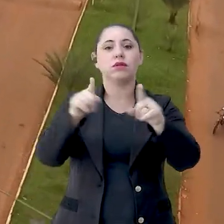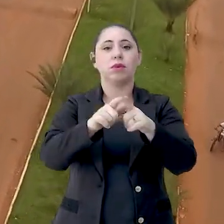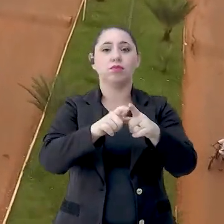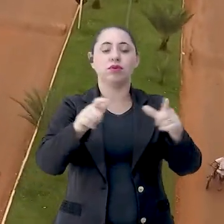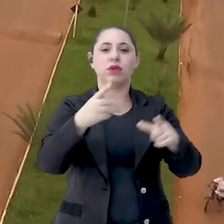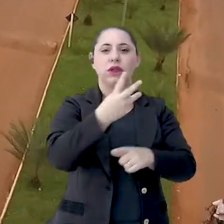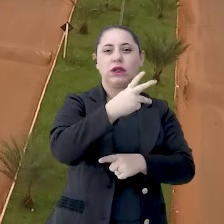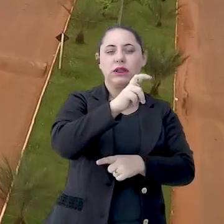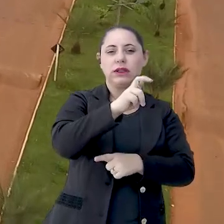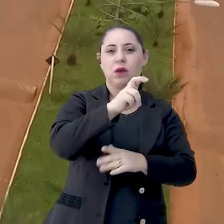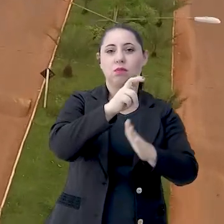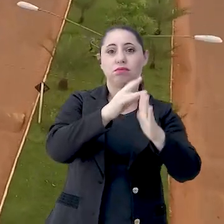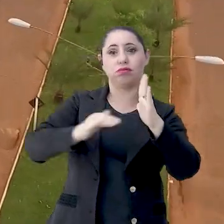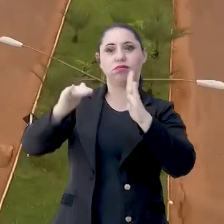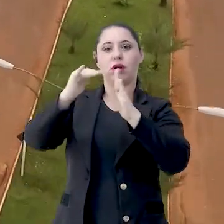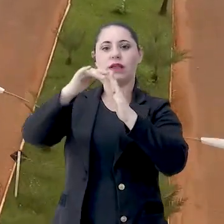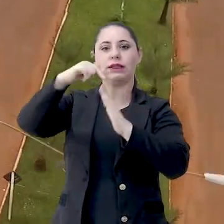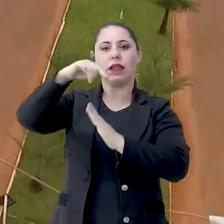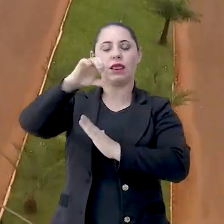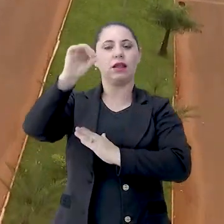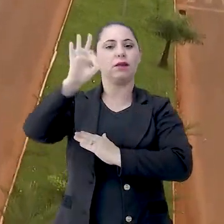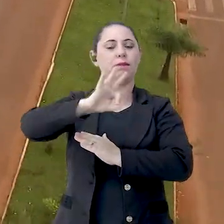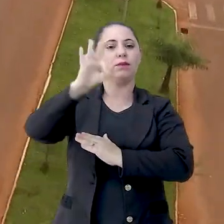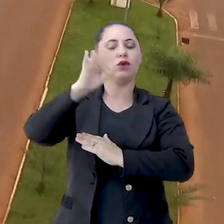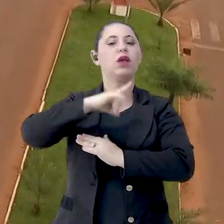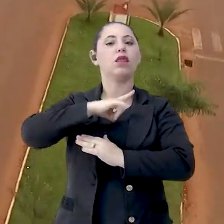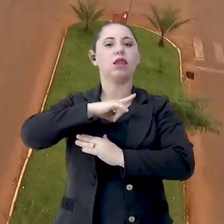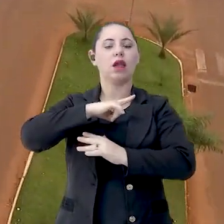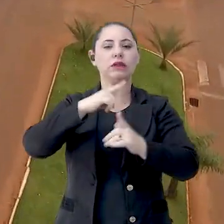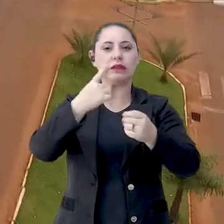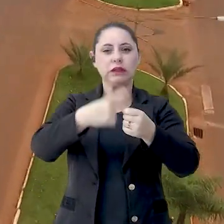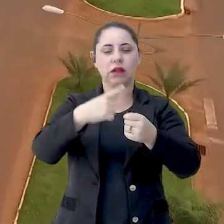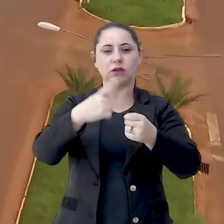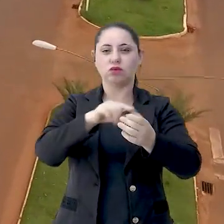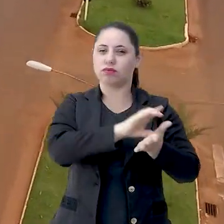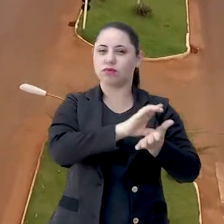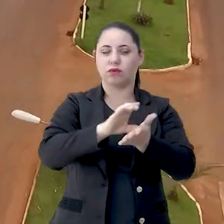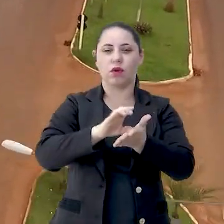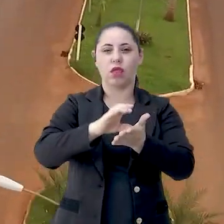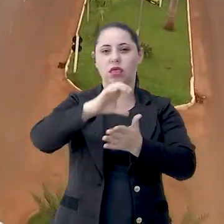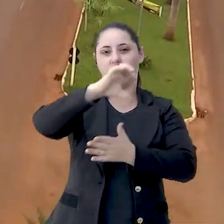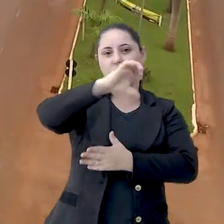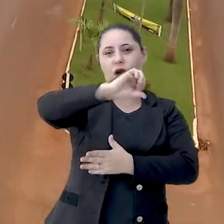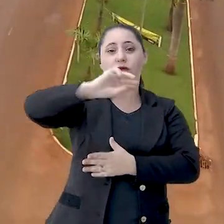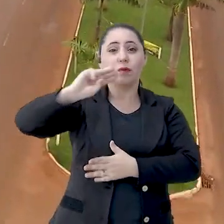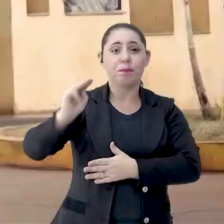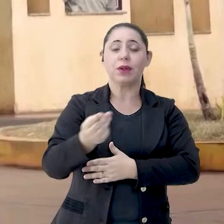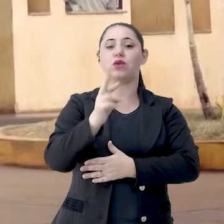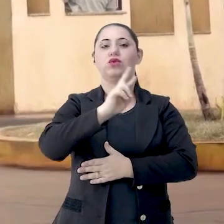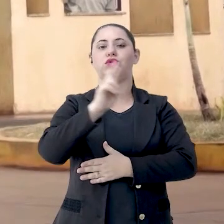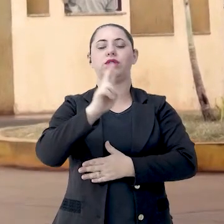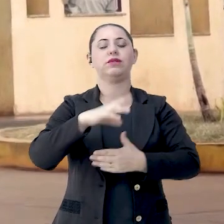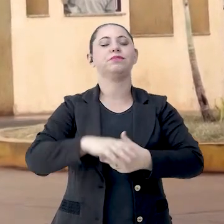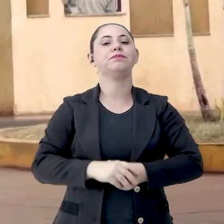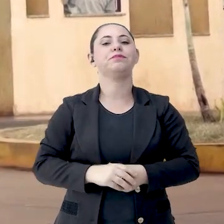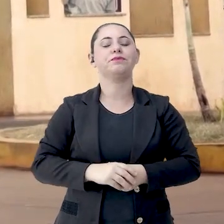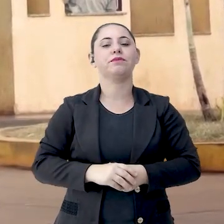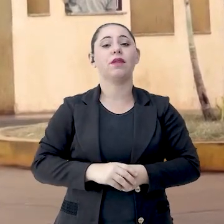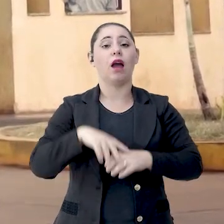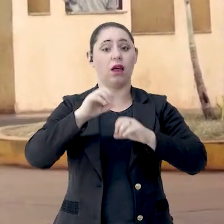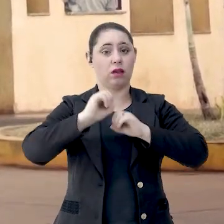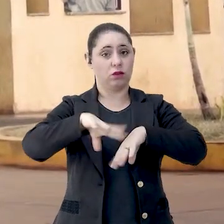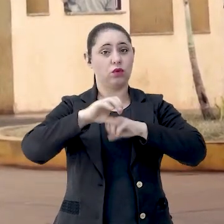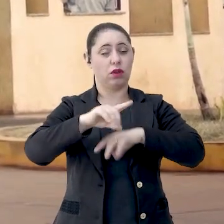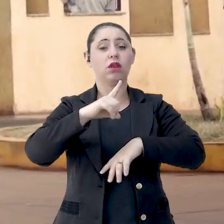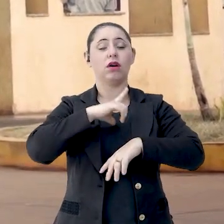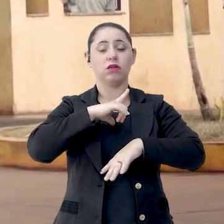educação teve a implantação de uma escola rural e a reforma de 2 escolas urbanas. Por fim, a remodelação completa